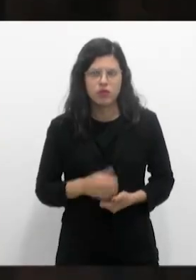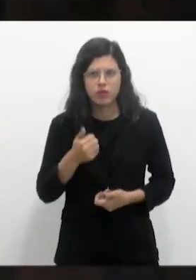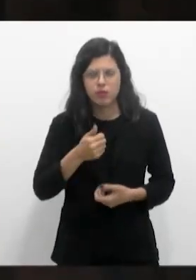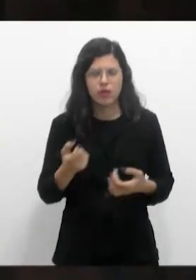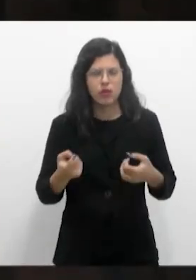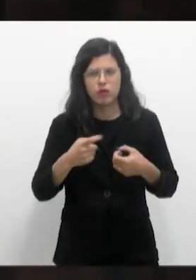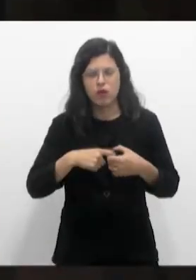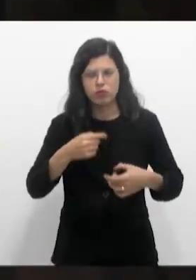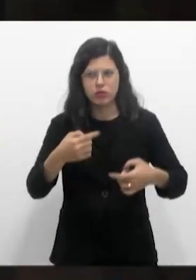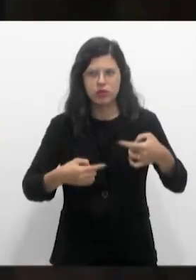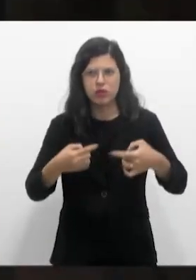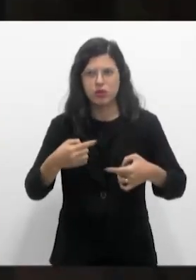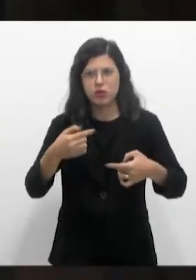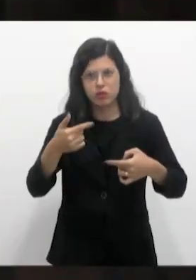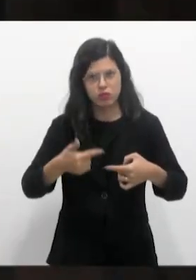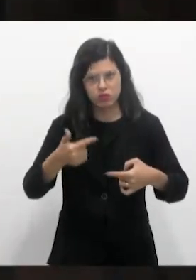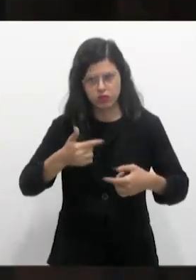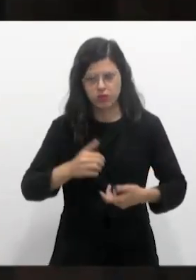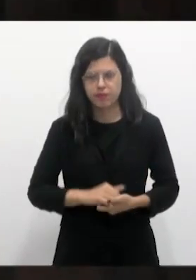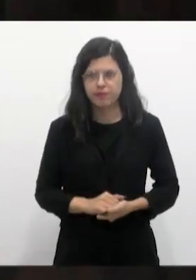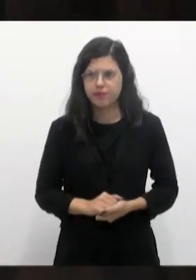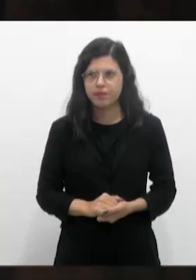primeira e retorna em segunda.